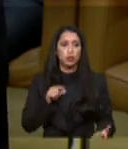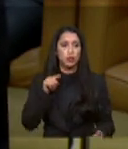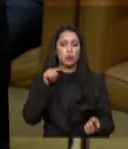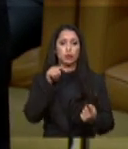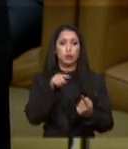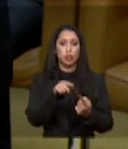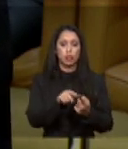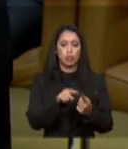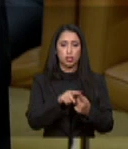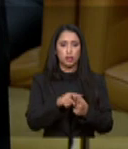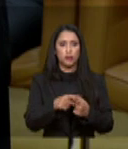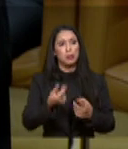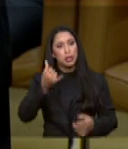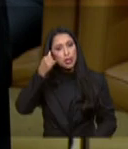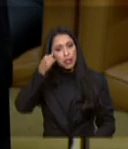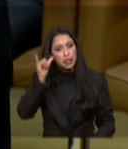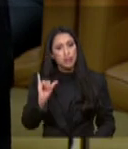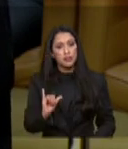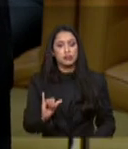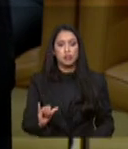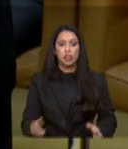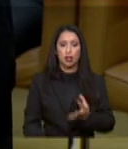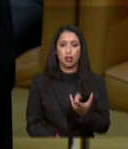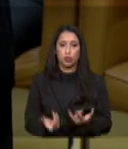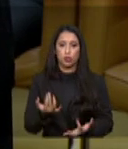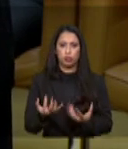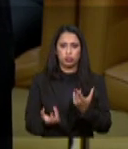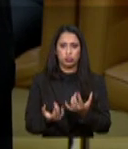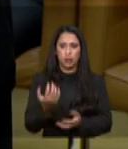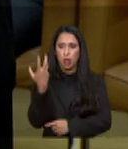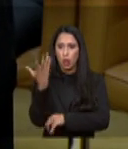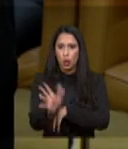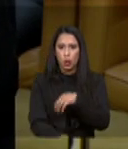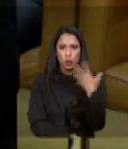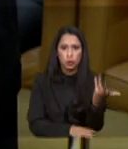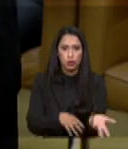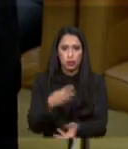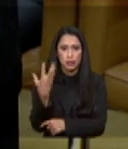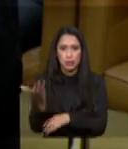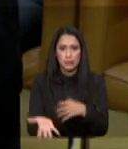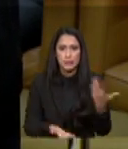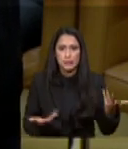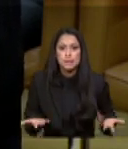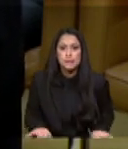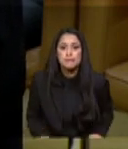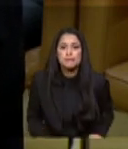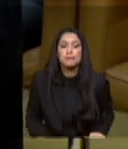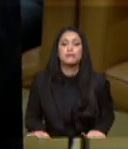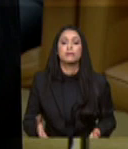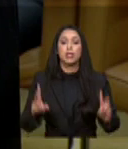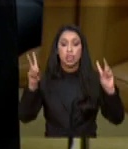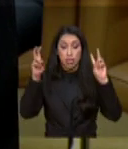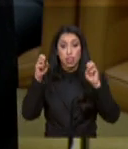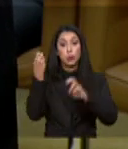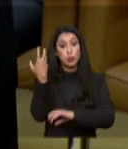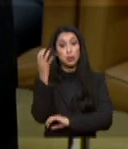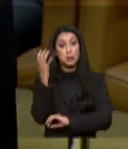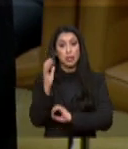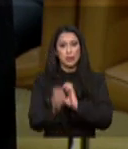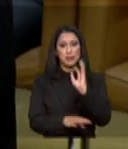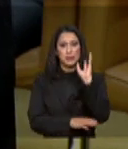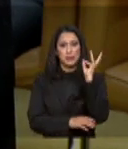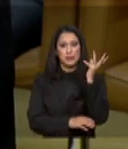Plano de Ação de Prevenção de Combate ao Desmatamento. A questão e a gestão ambiental, melhor dizendo, no país, tem sido